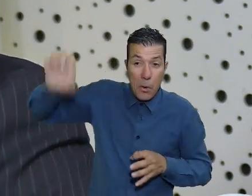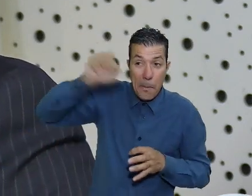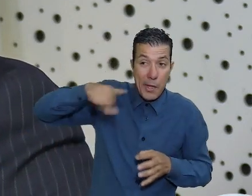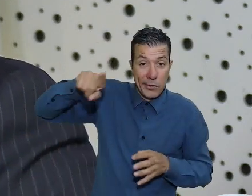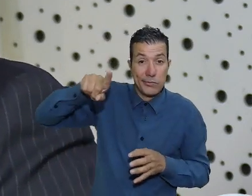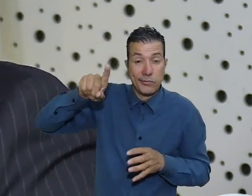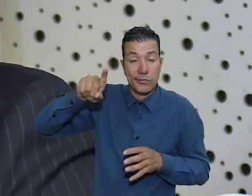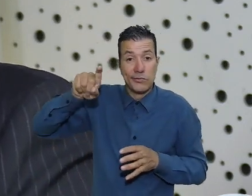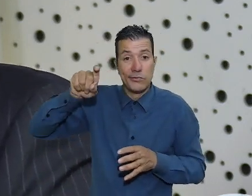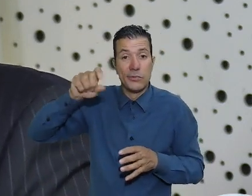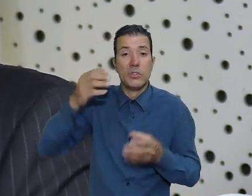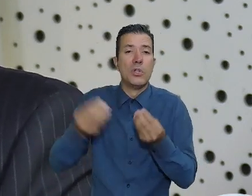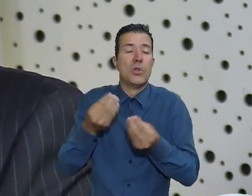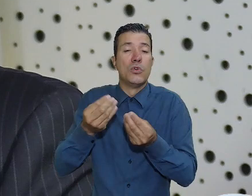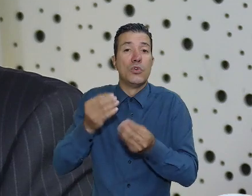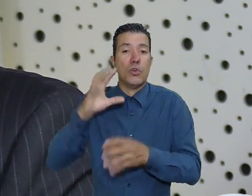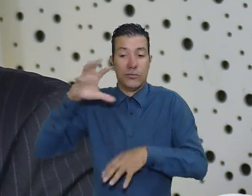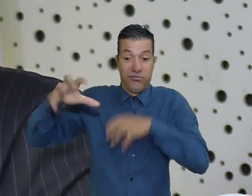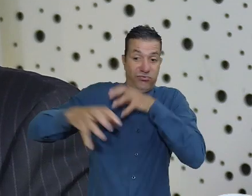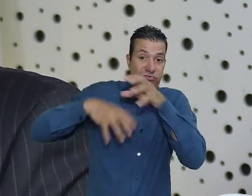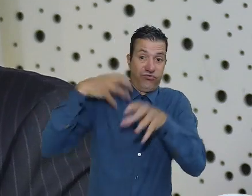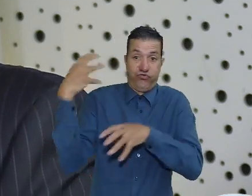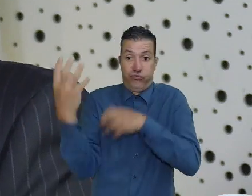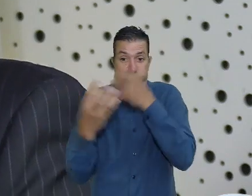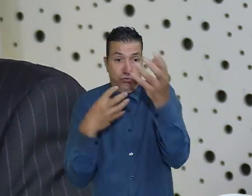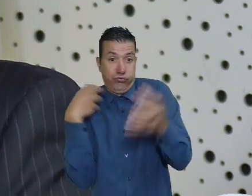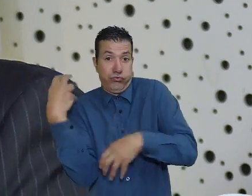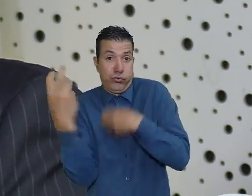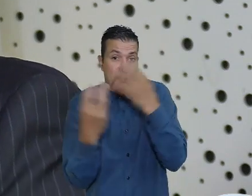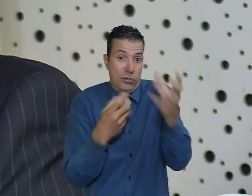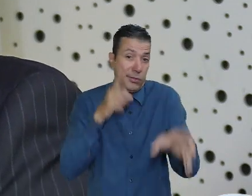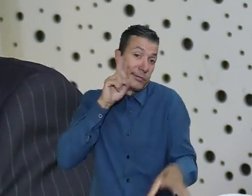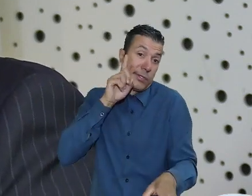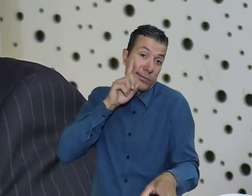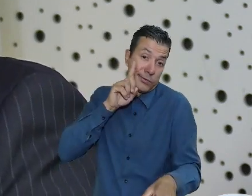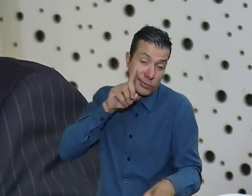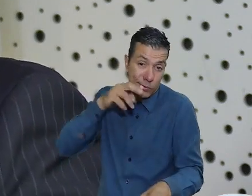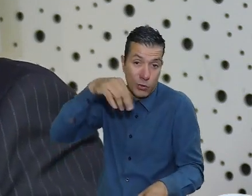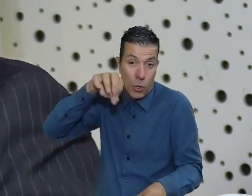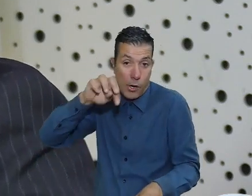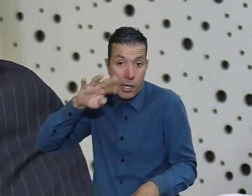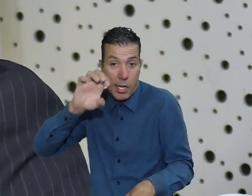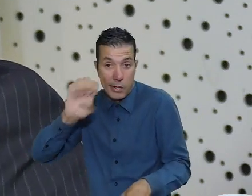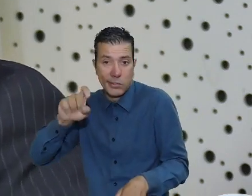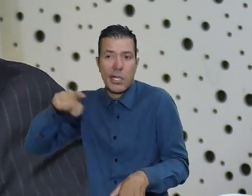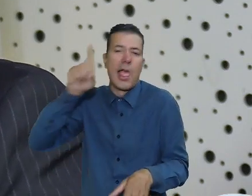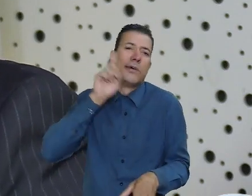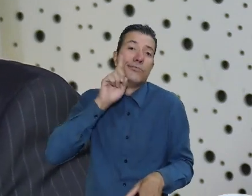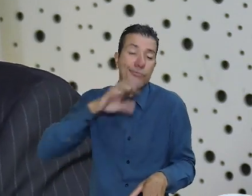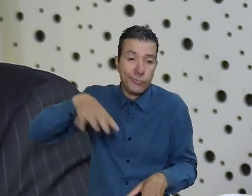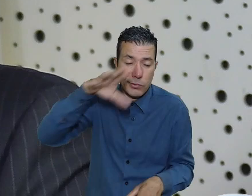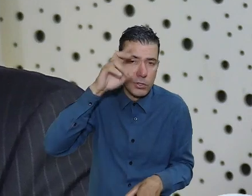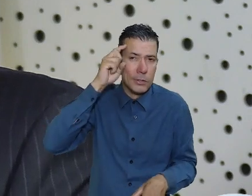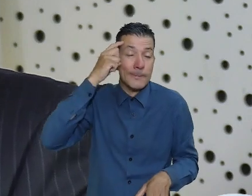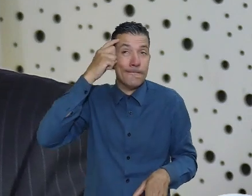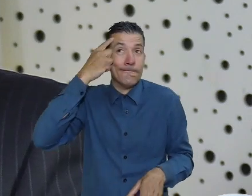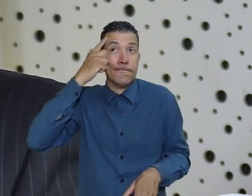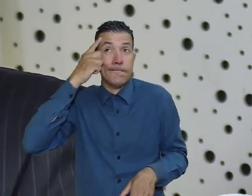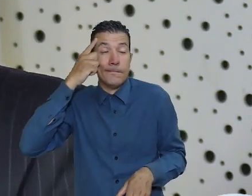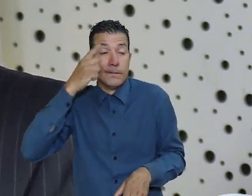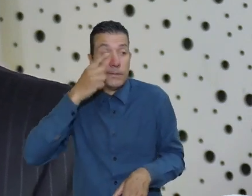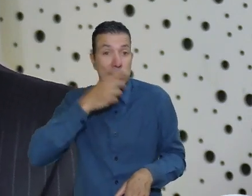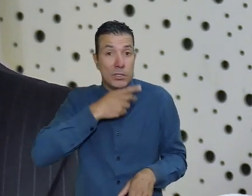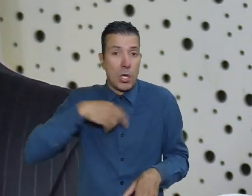furacão Sandy, que passou na costa leste dos Estados Unidos, também possivelmente inaugurou um novo pensamento na área